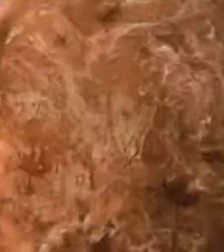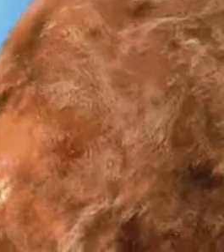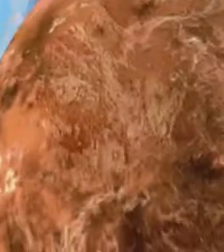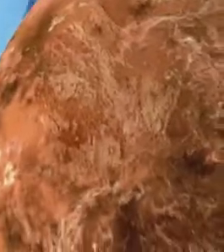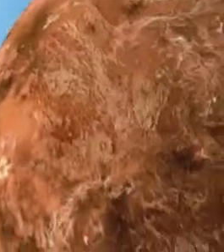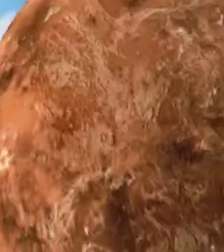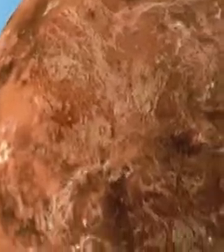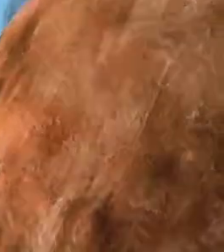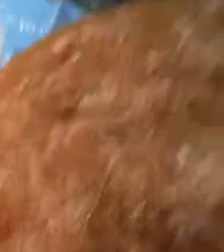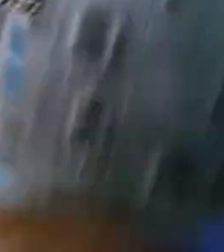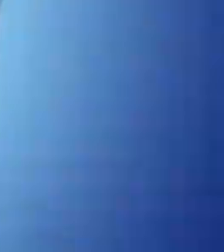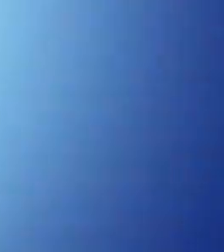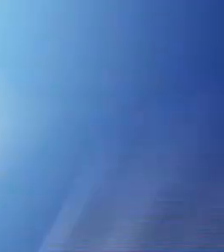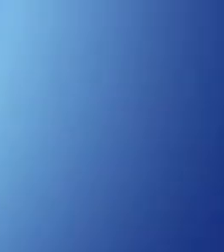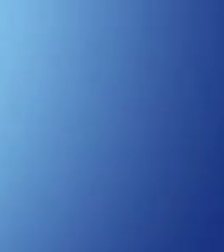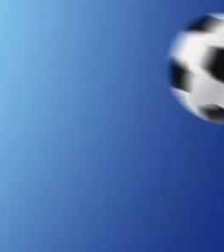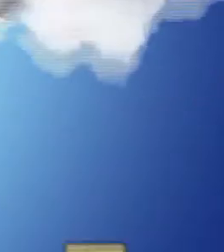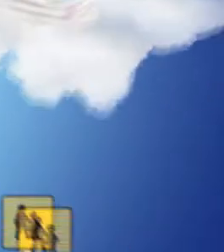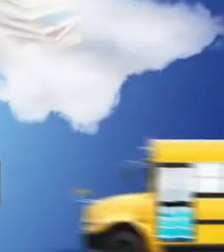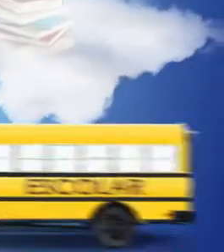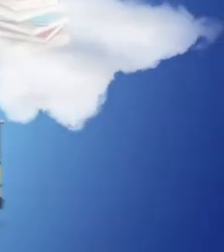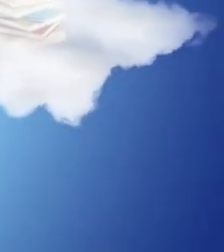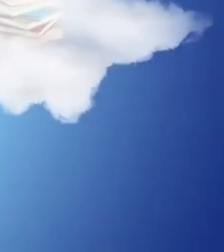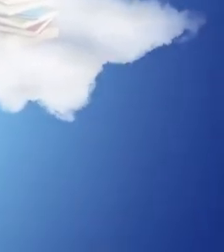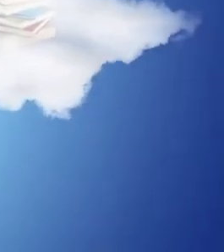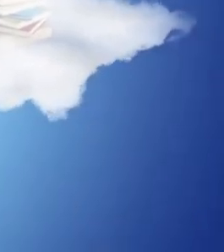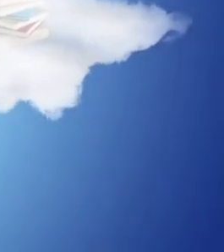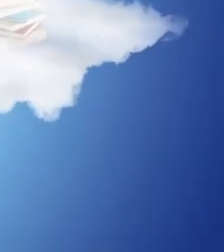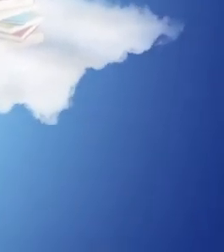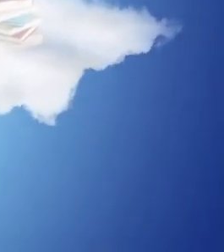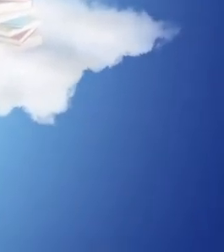E aí E aí